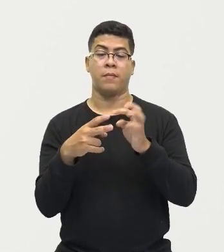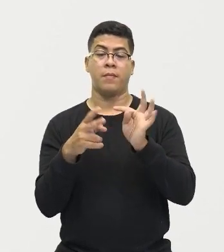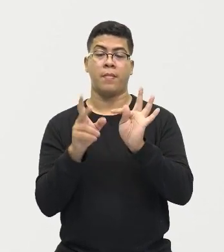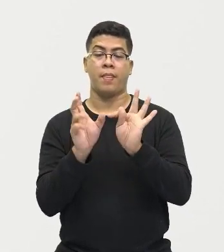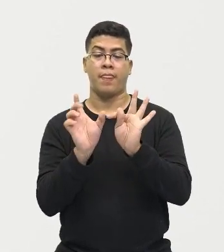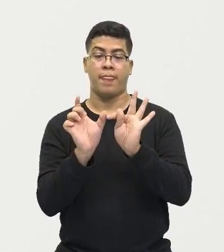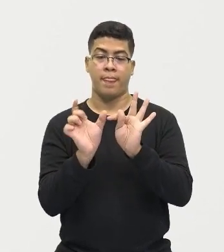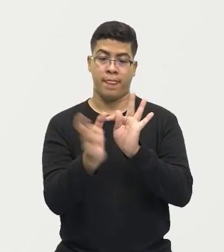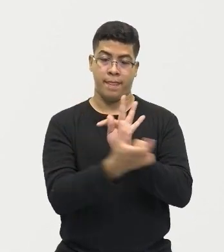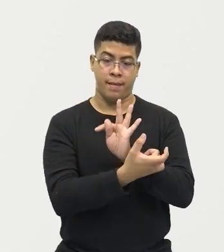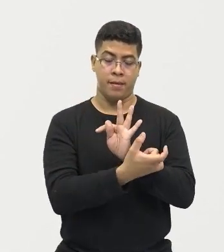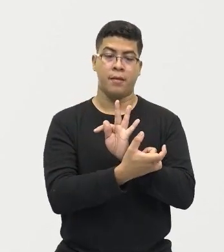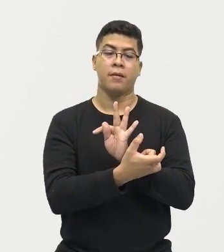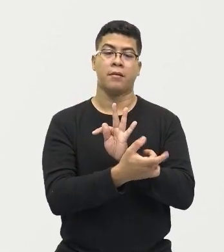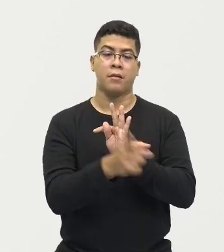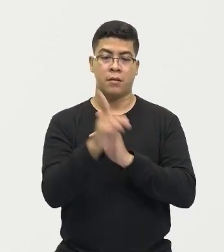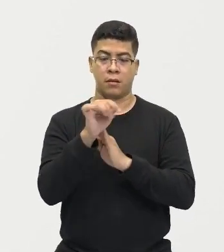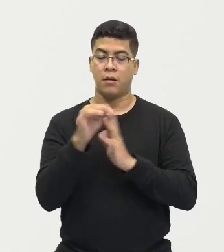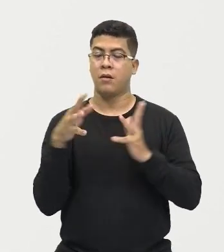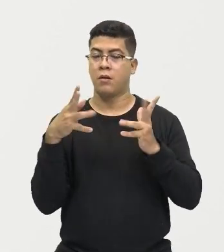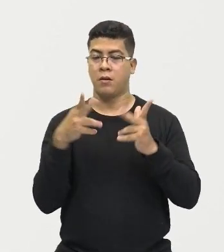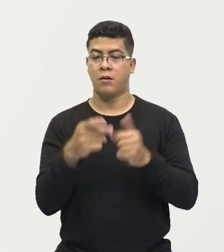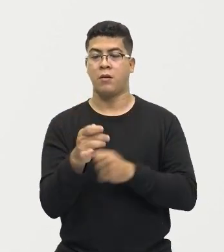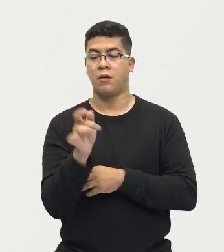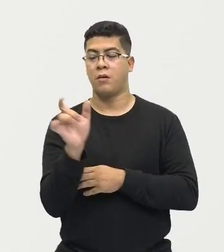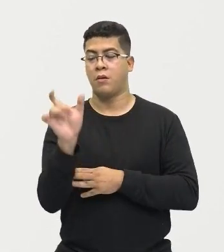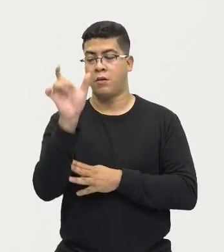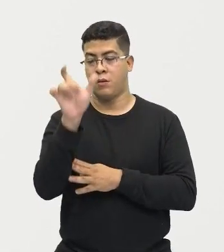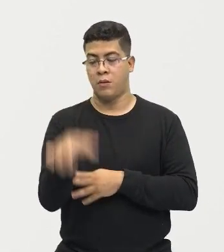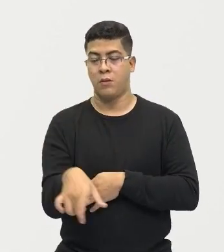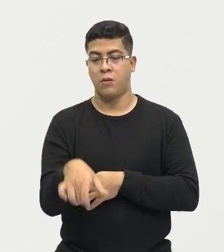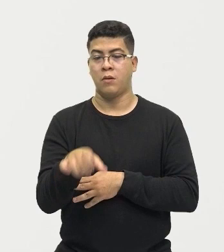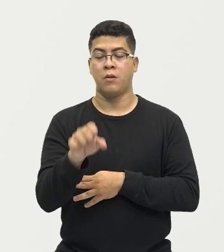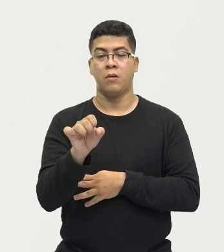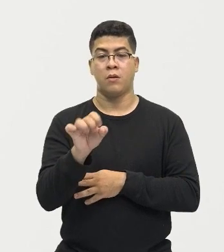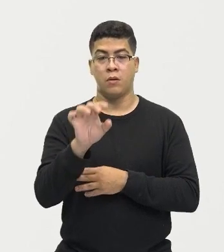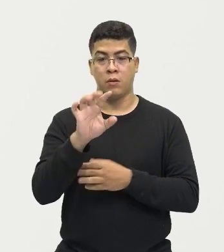toda essa oração subordinada é uma oração subordinada